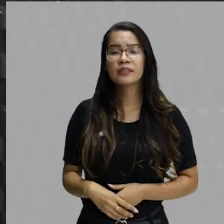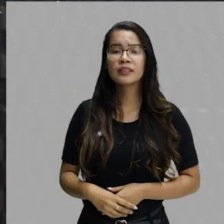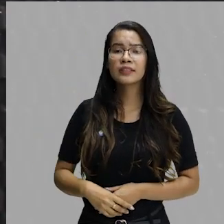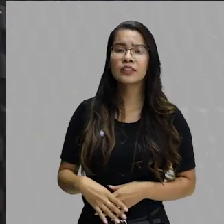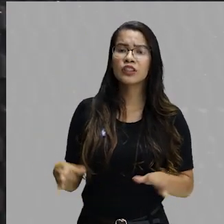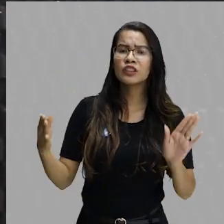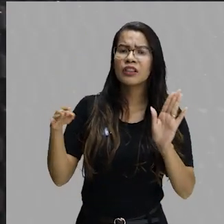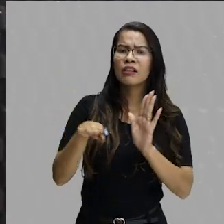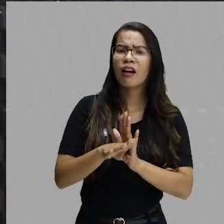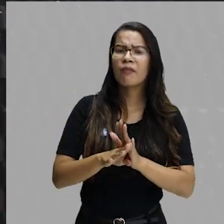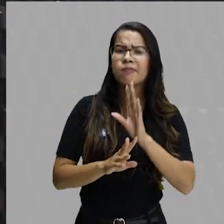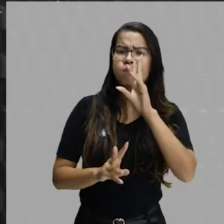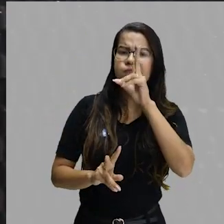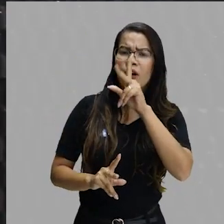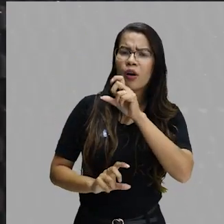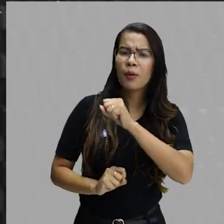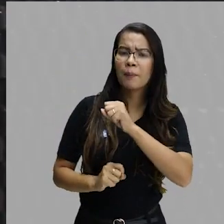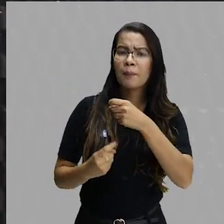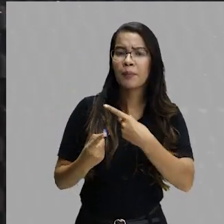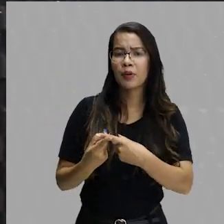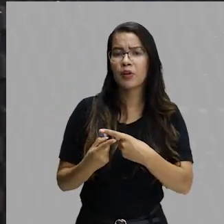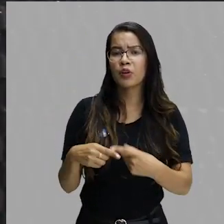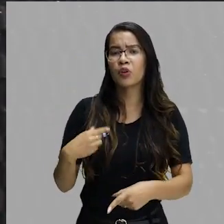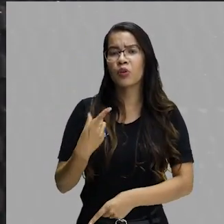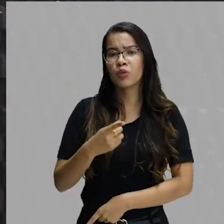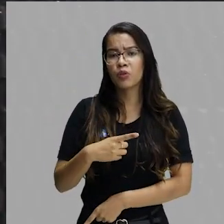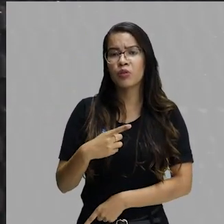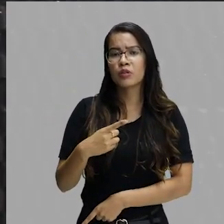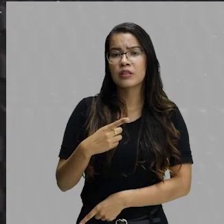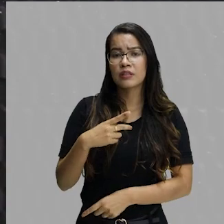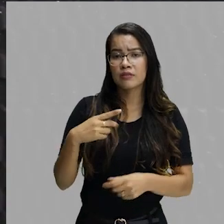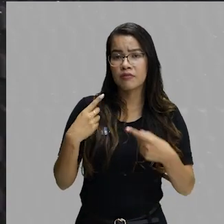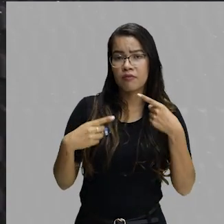chegaram ao poder? Porque o que nós vamos discutir é o fascismo histórico.